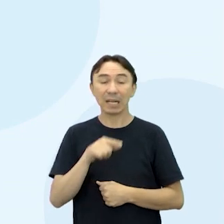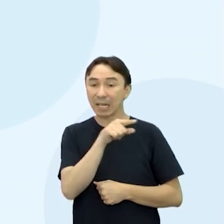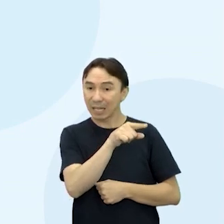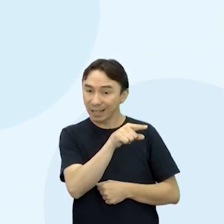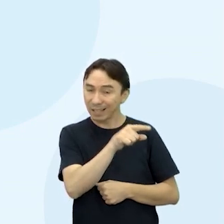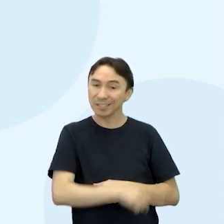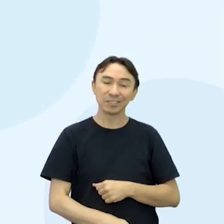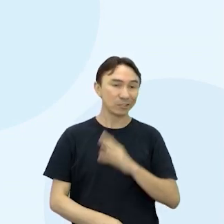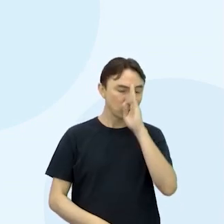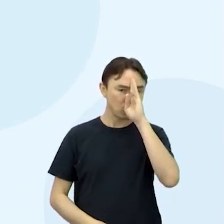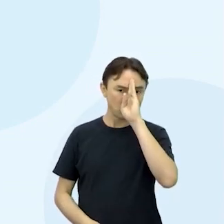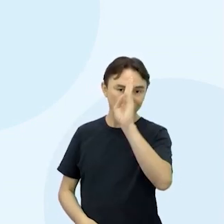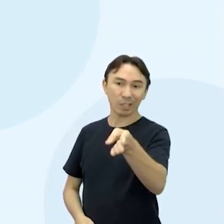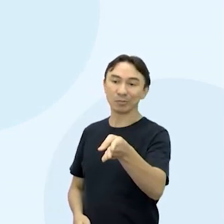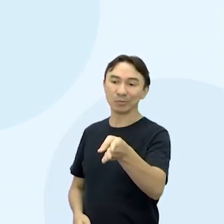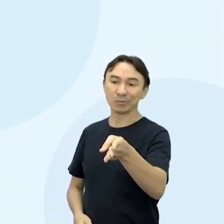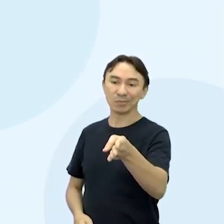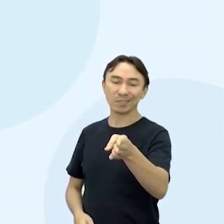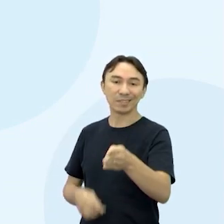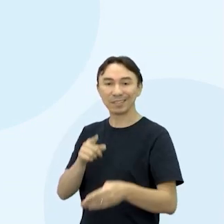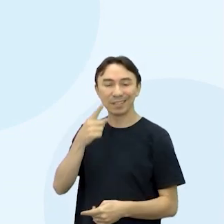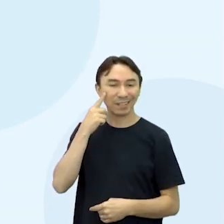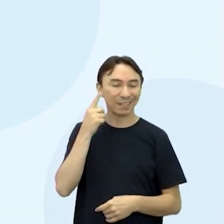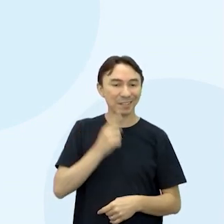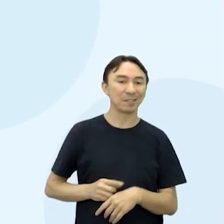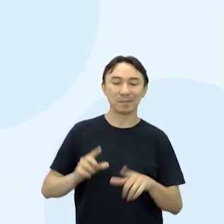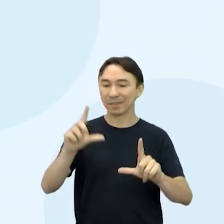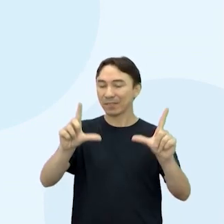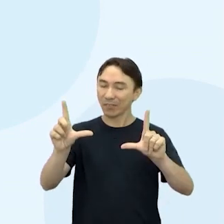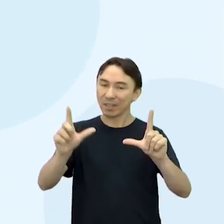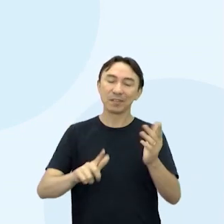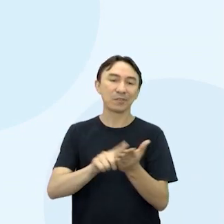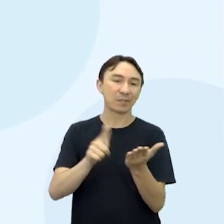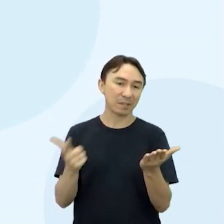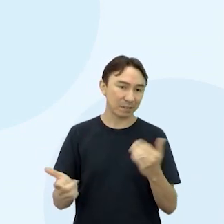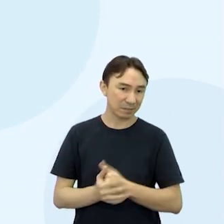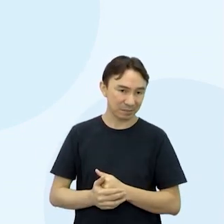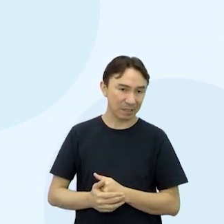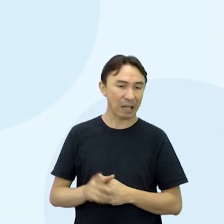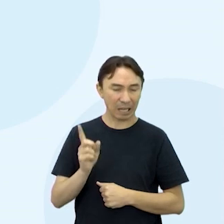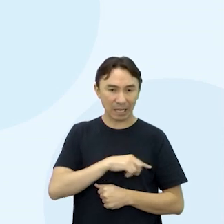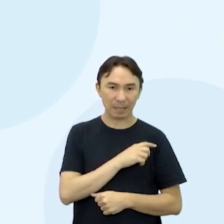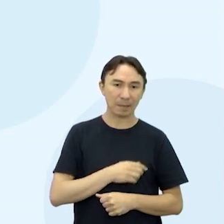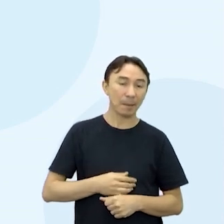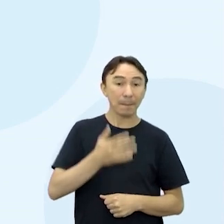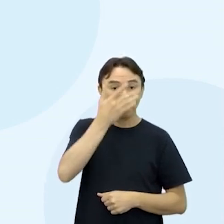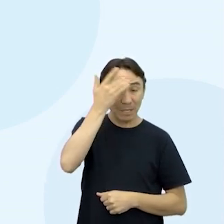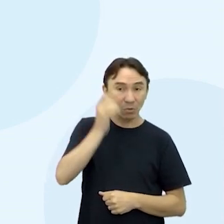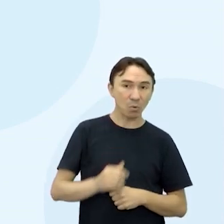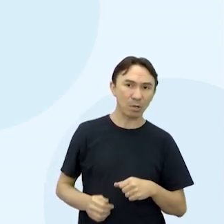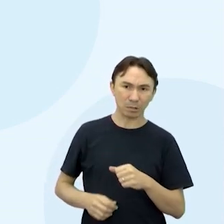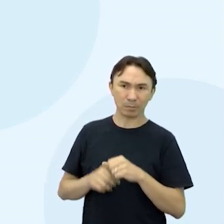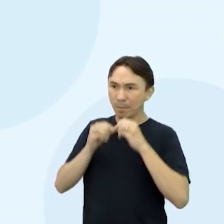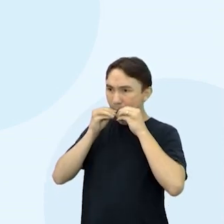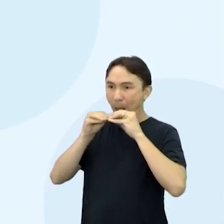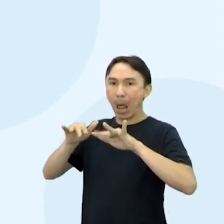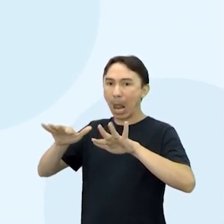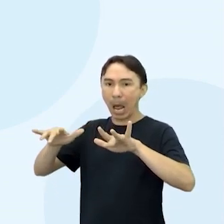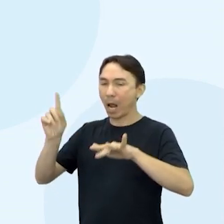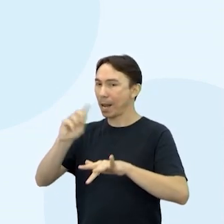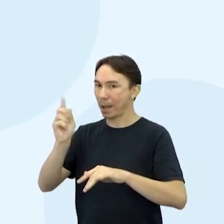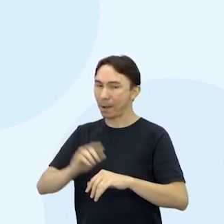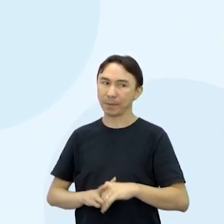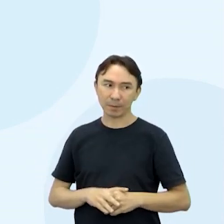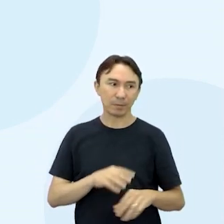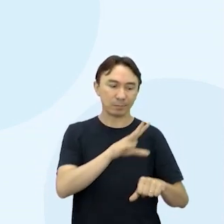os veículos de comunicação. As agências não fornecem diretamente ao público, mas sim para jornais, revistas,